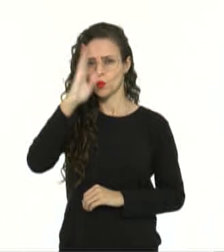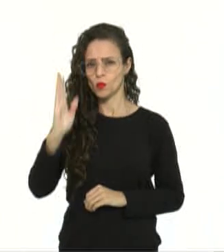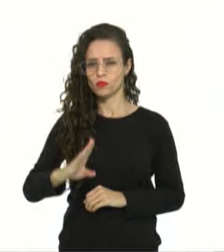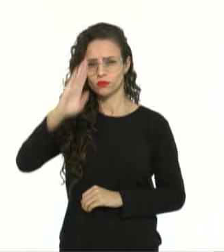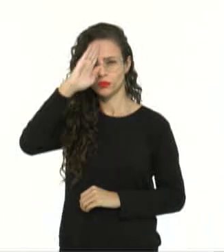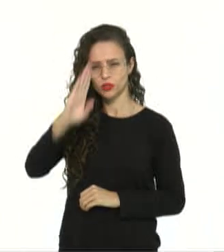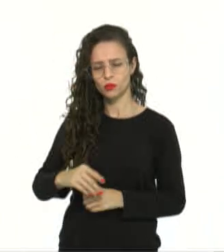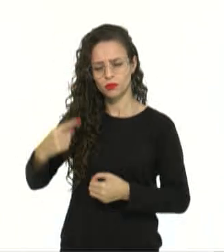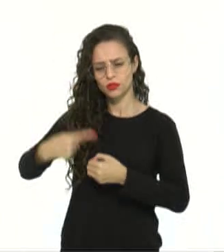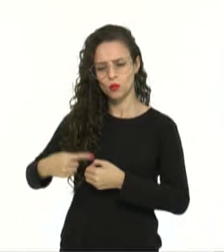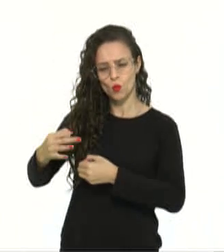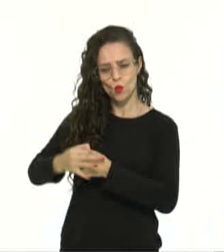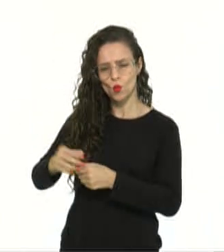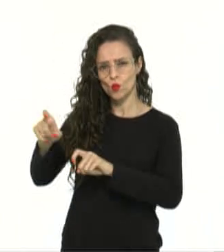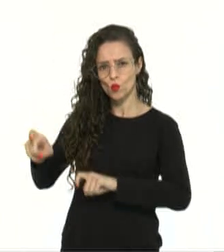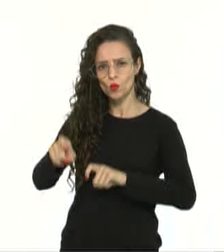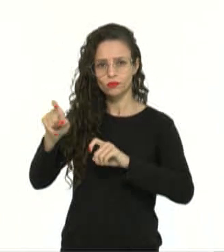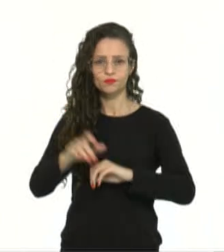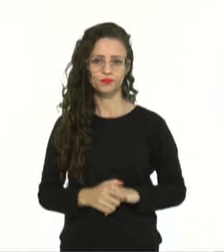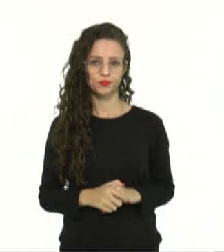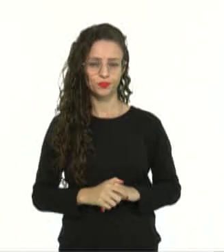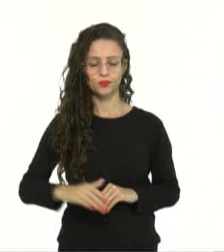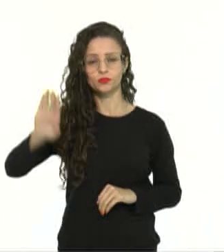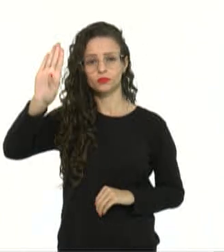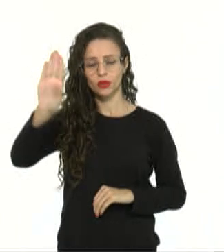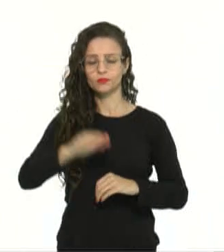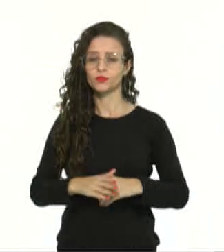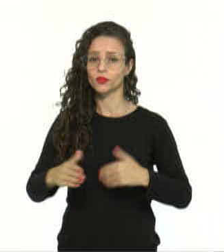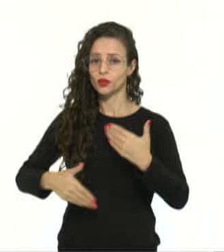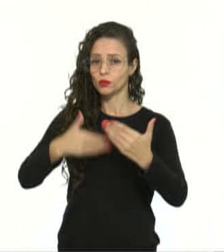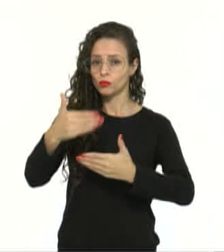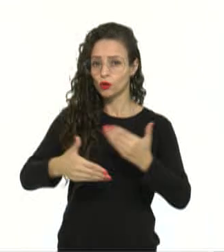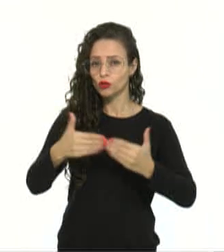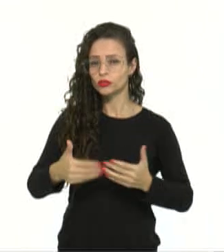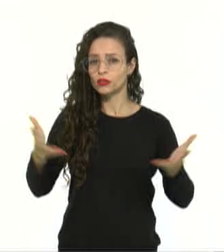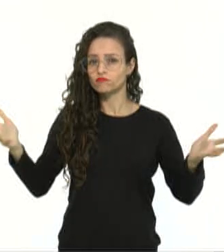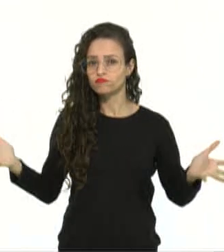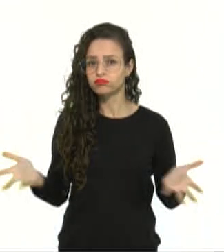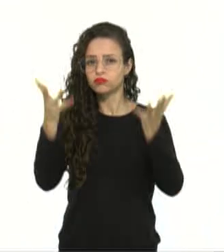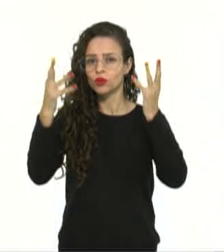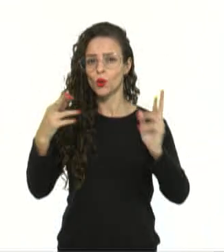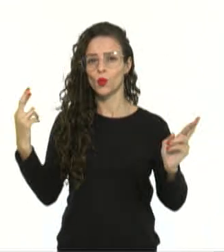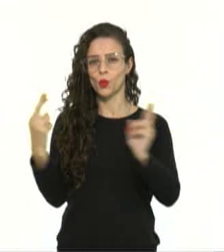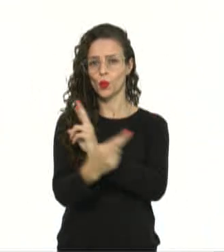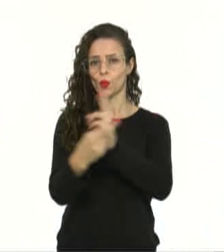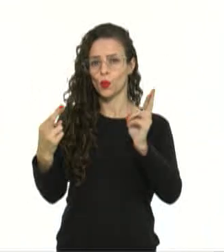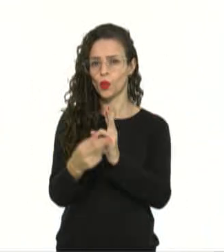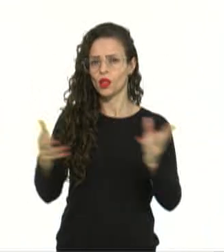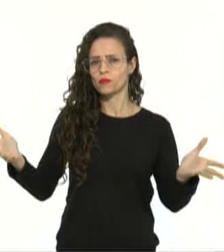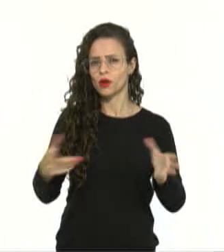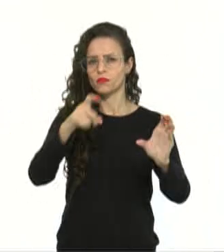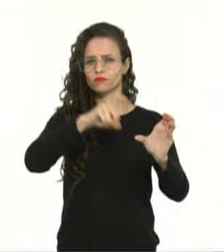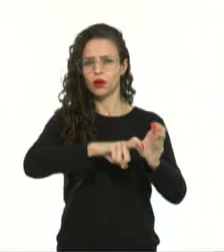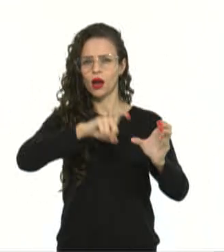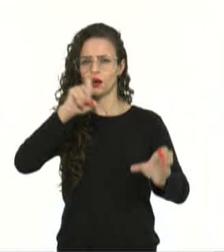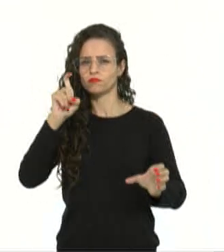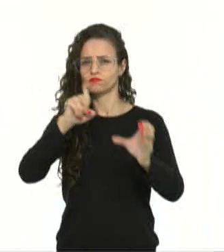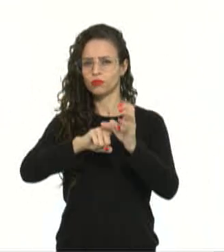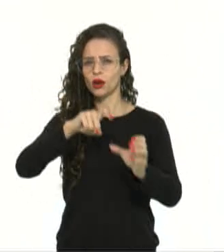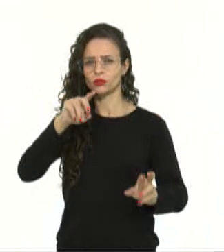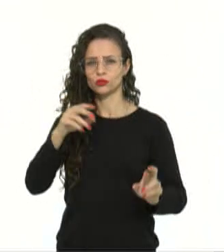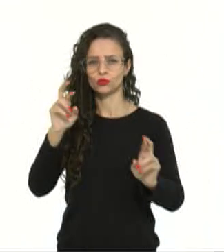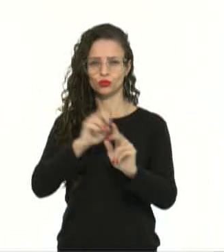das pequenas cidades do interior. B. Os processos que estão intensificando as relações e a interdependência sociais no